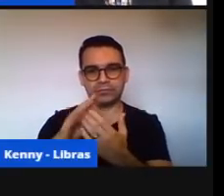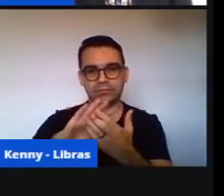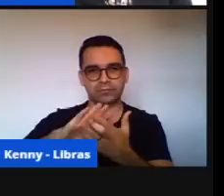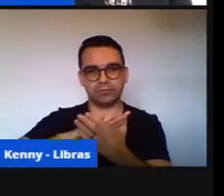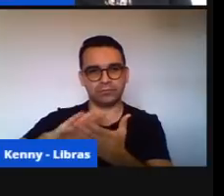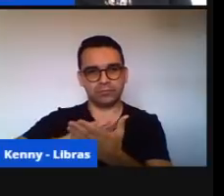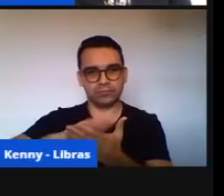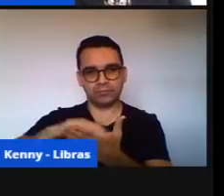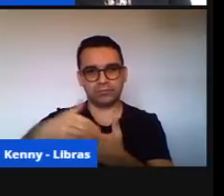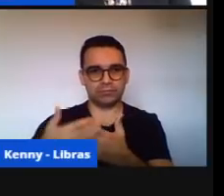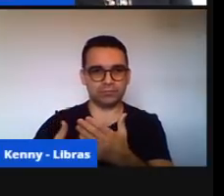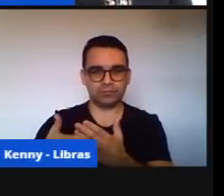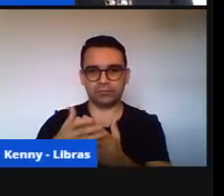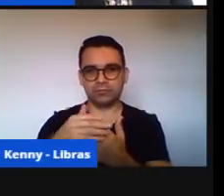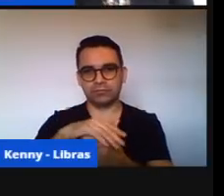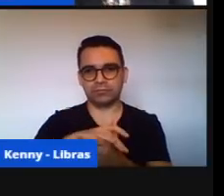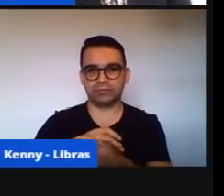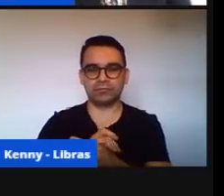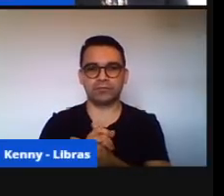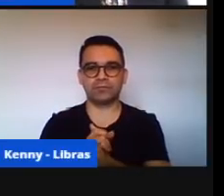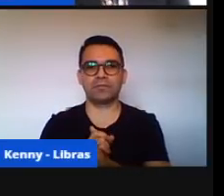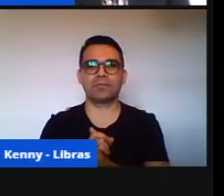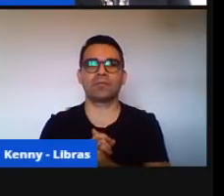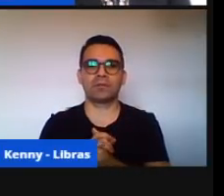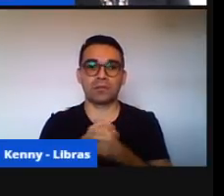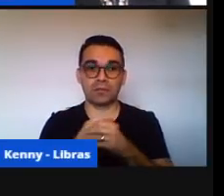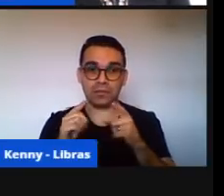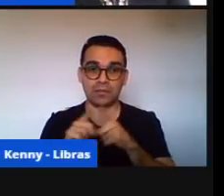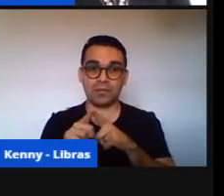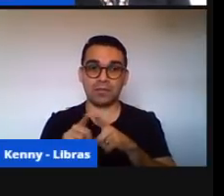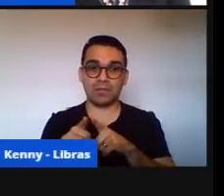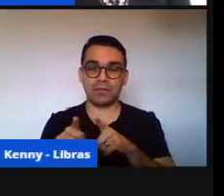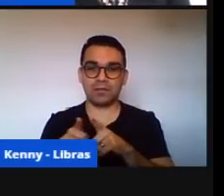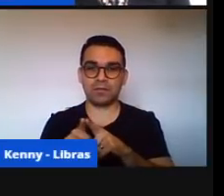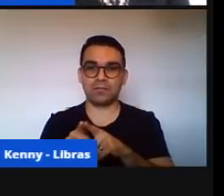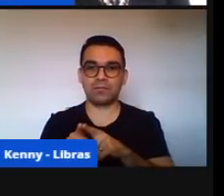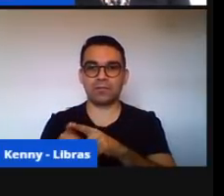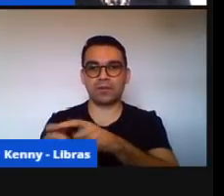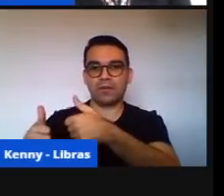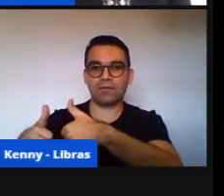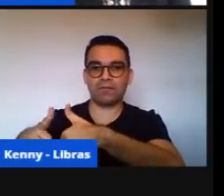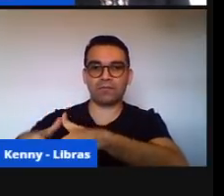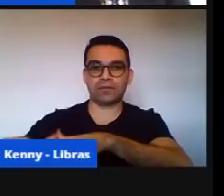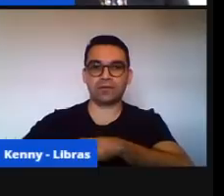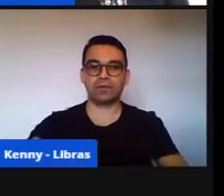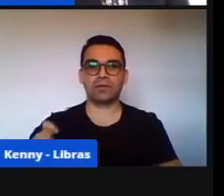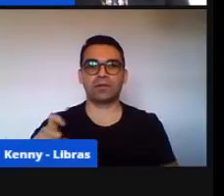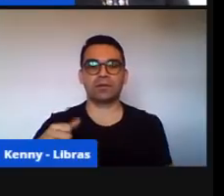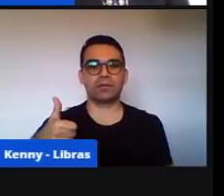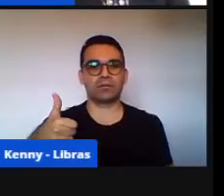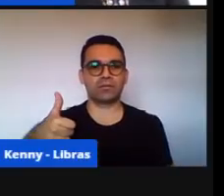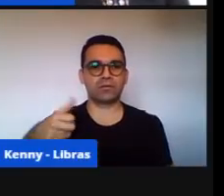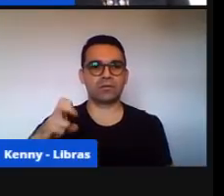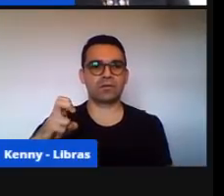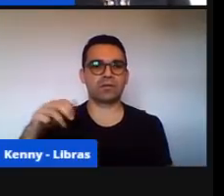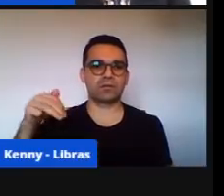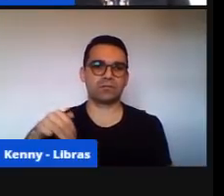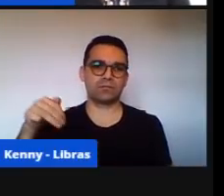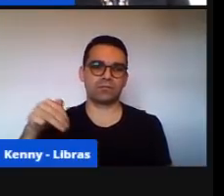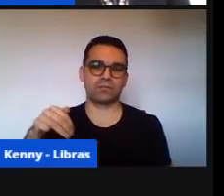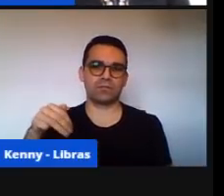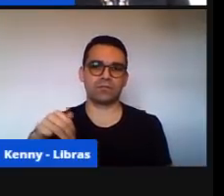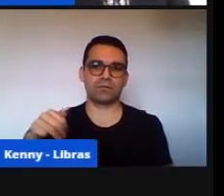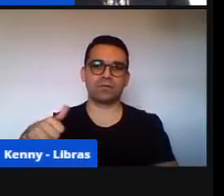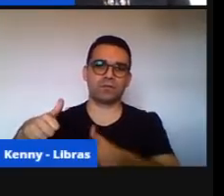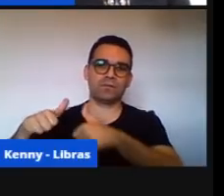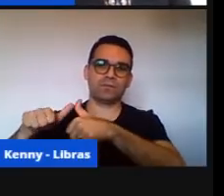e deixar de molho, né, em solução clorada por 15 minutos, ou levar à fervura por 5